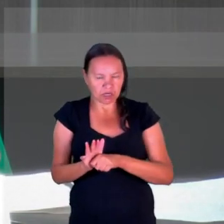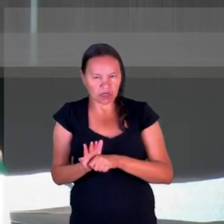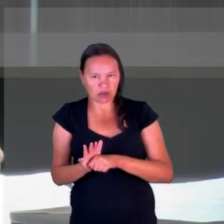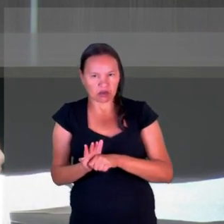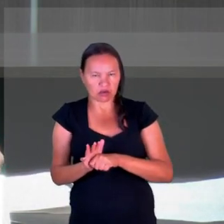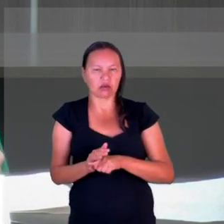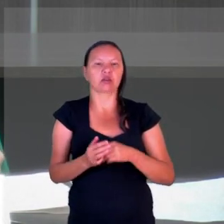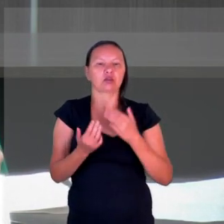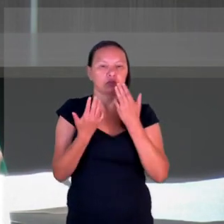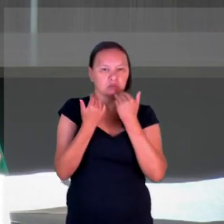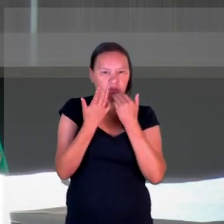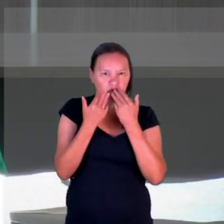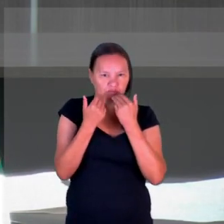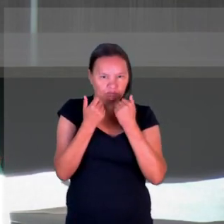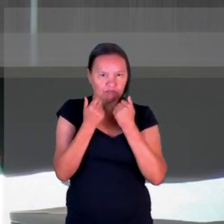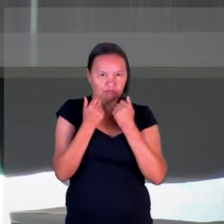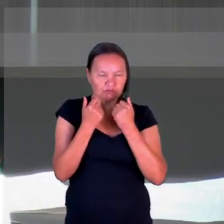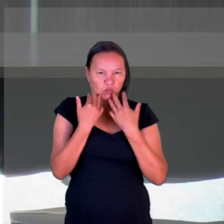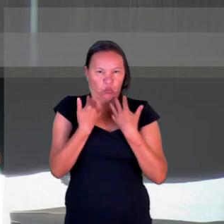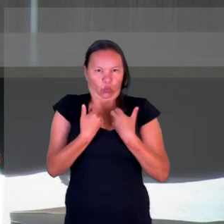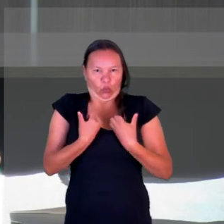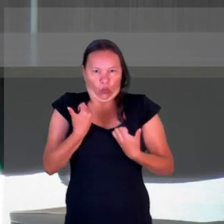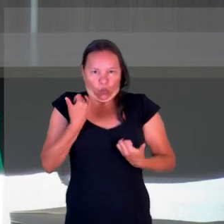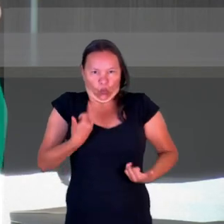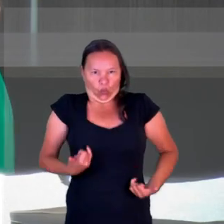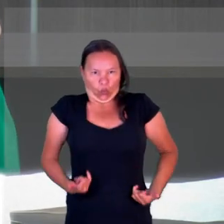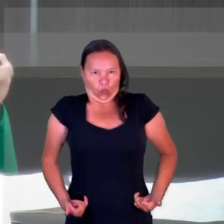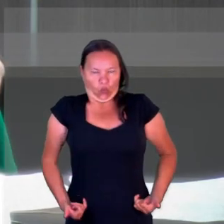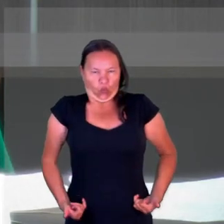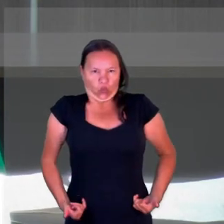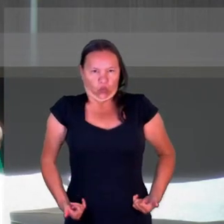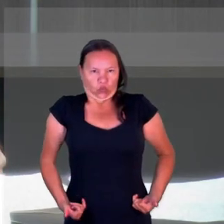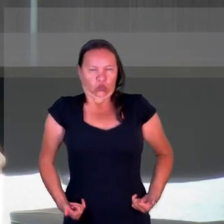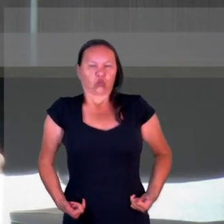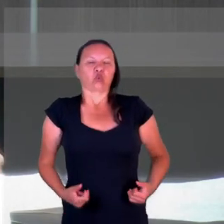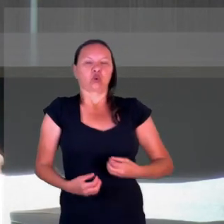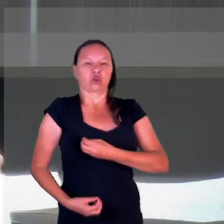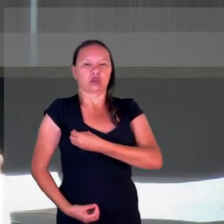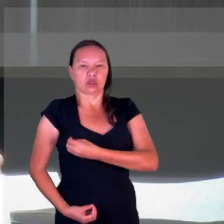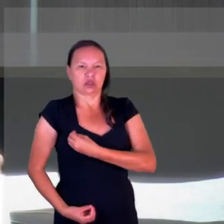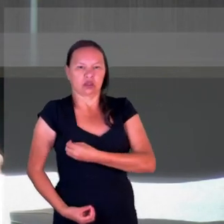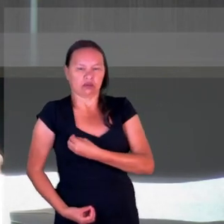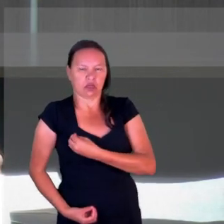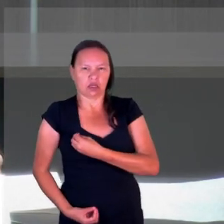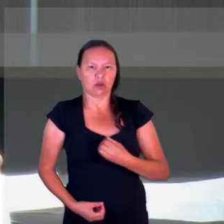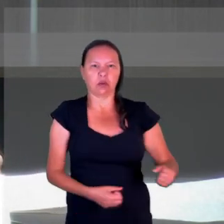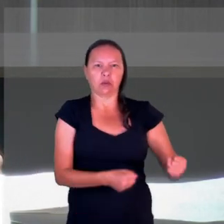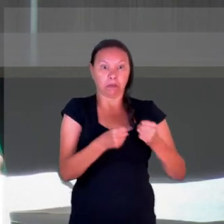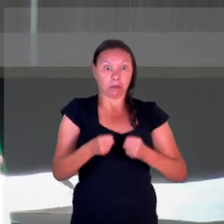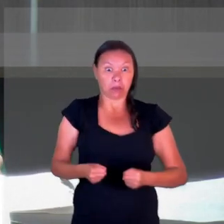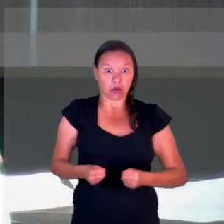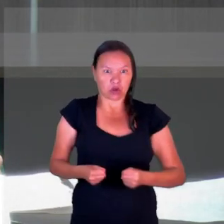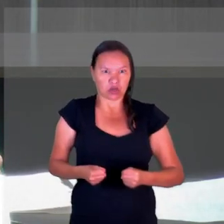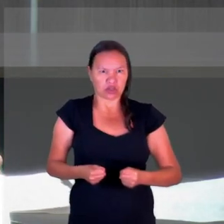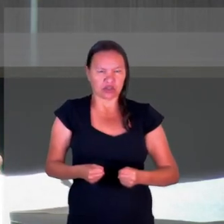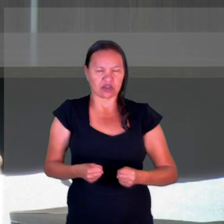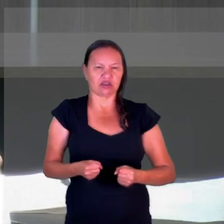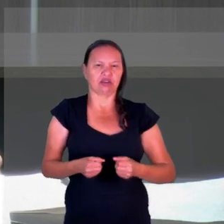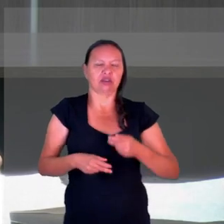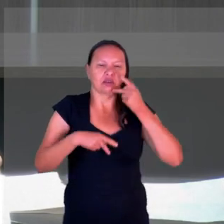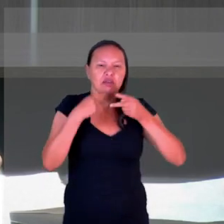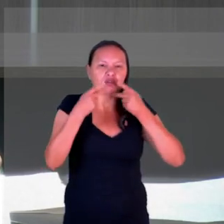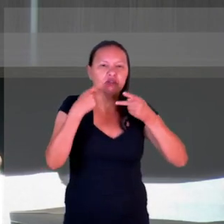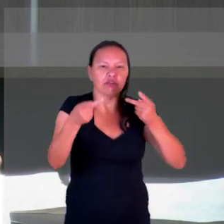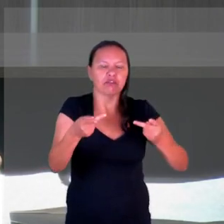a fome e a desnutrição durante o ciclo de vida podem significar verdadeiramente